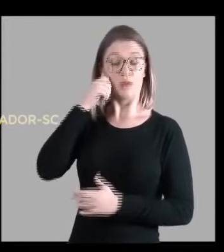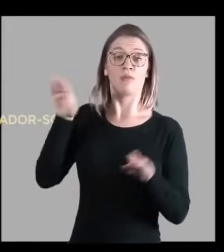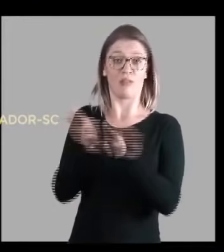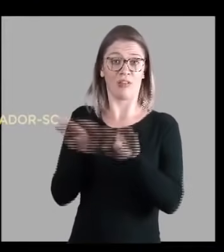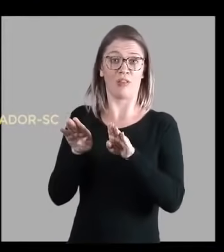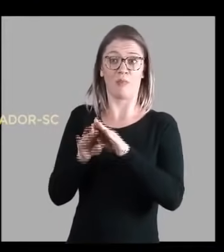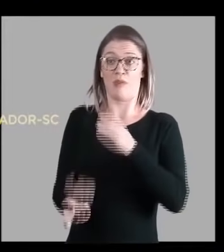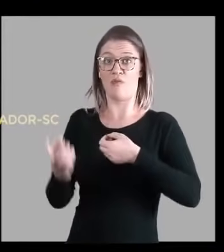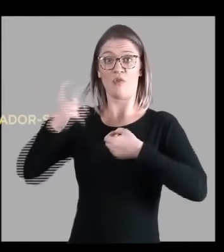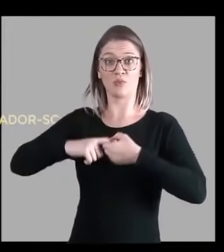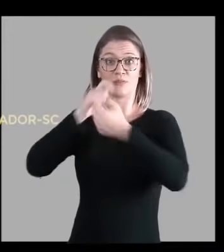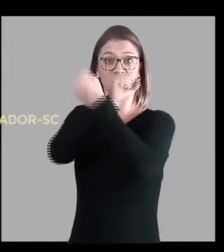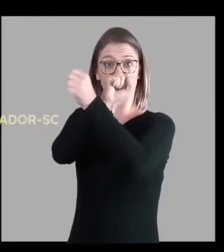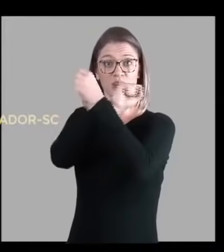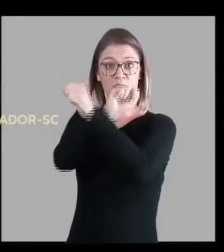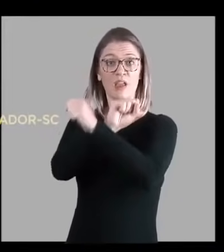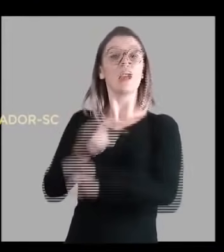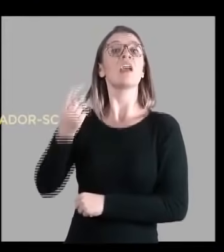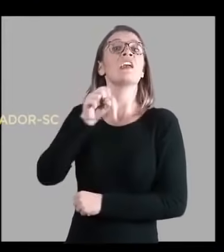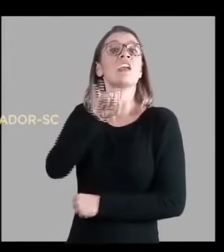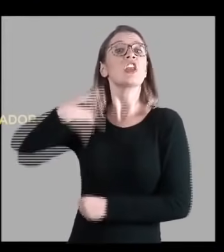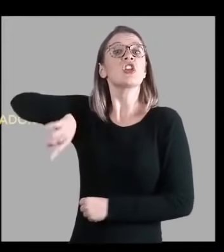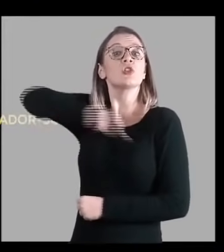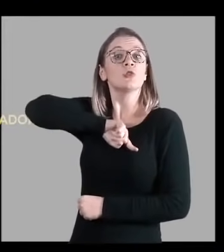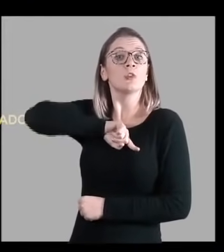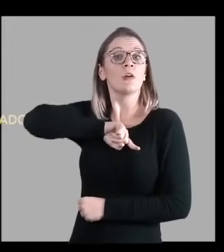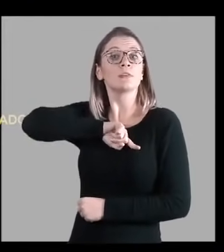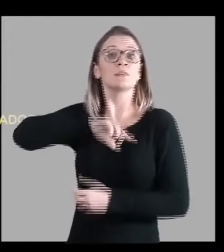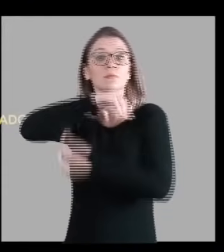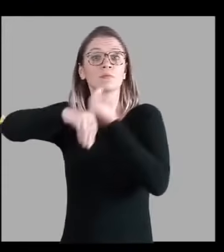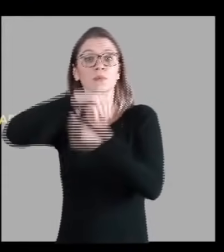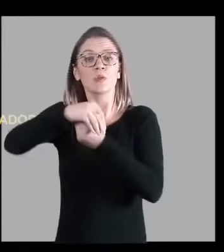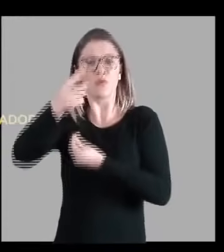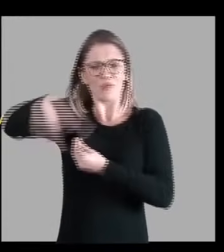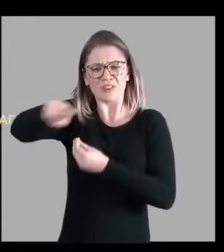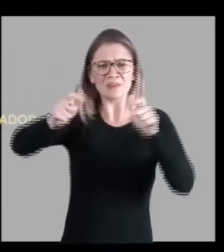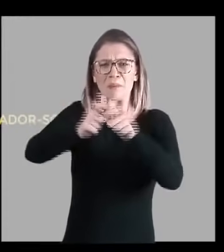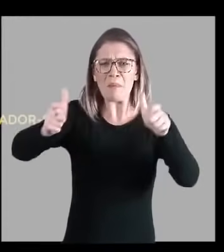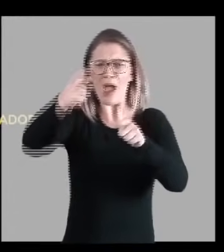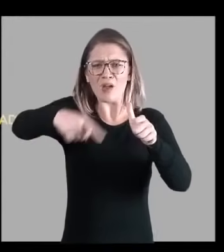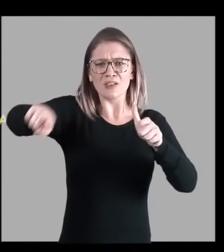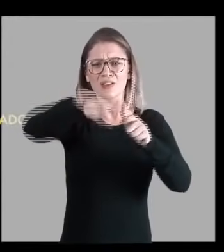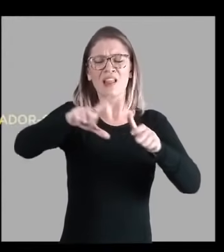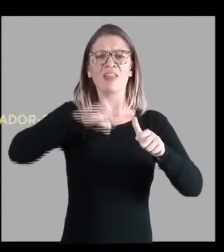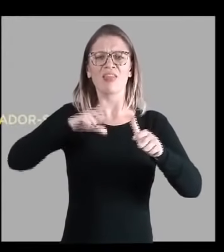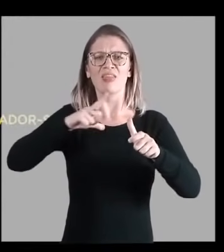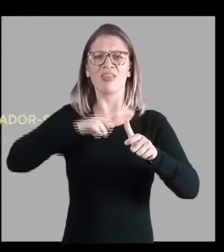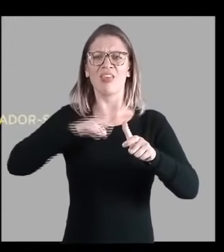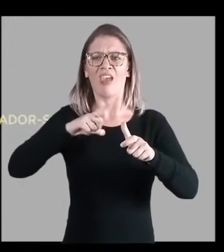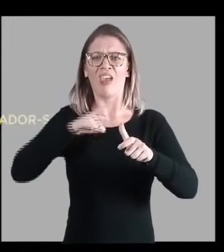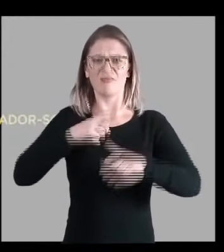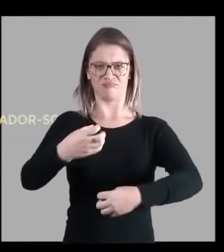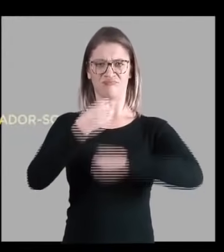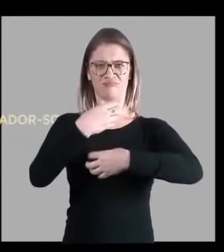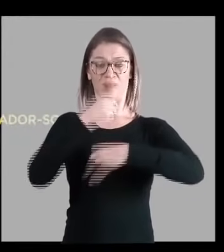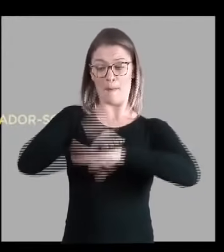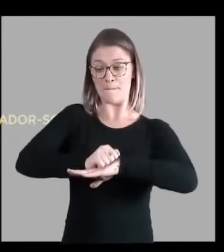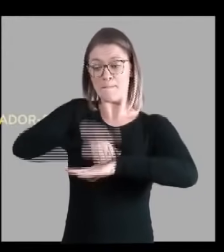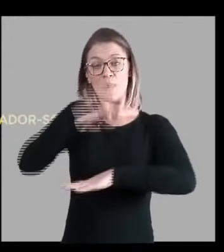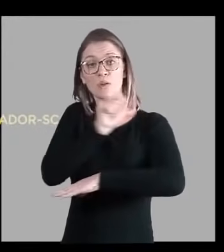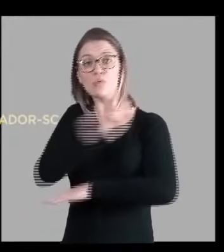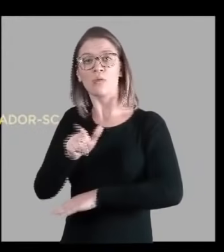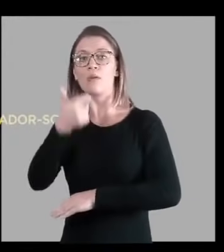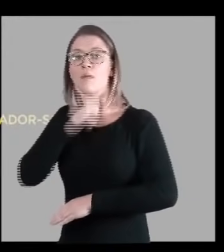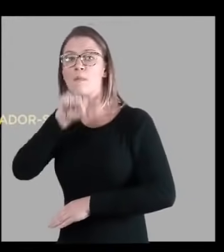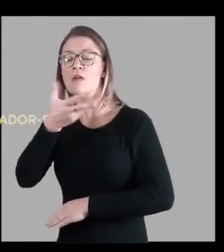votar pra ele, não. Se apoiar um cara que diz que o estupro é legítimo, se realmente ele ganhar, realmente a mulher tem que sofrer todo tipo de abuso